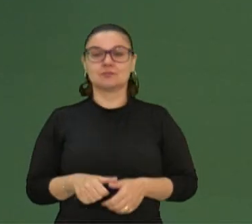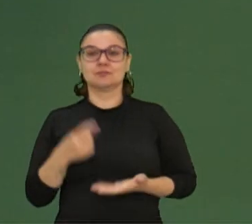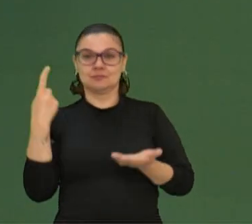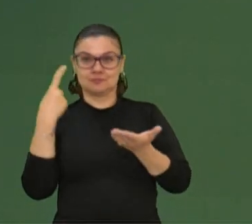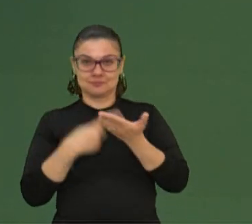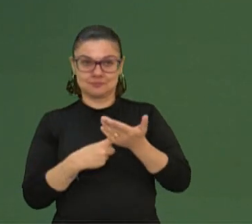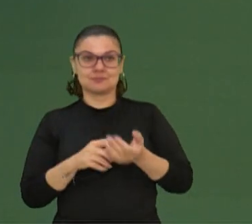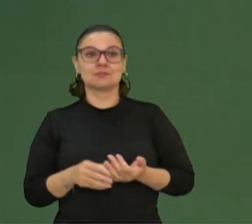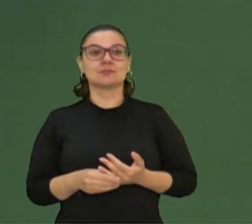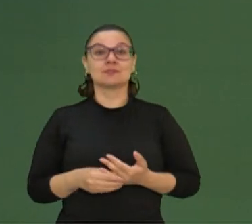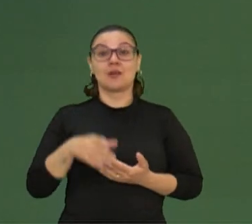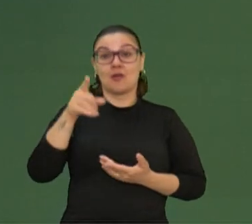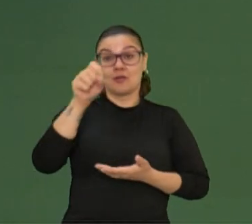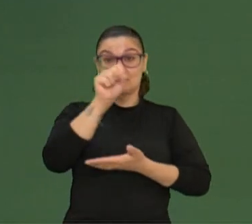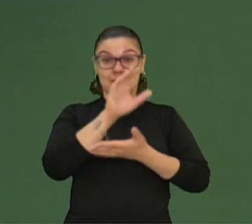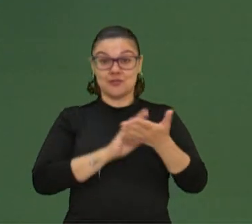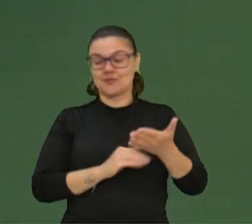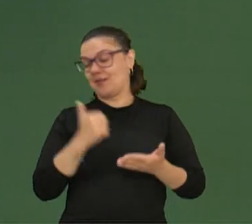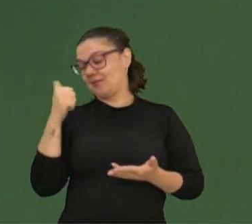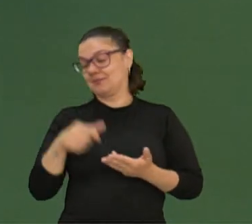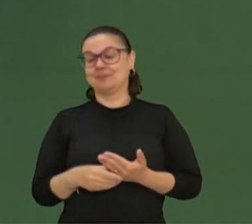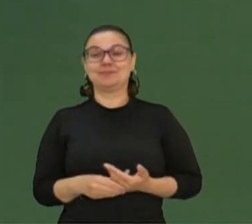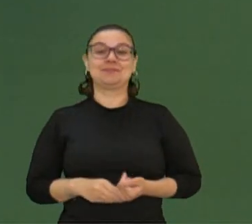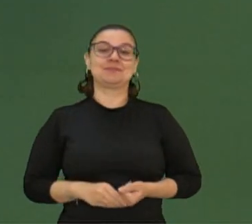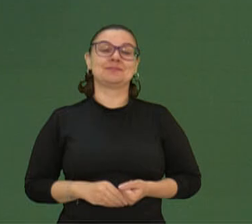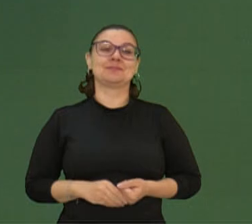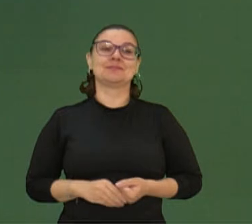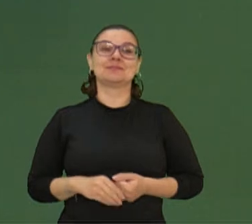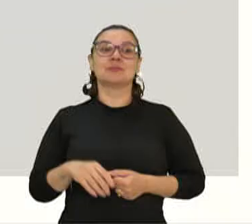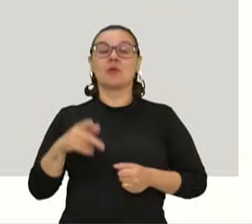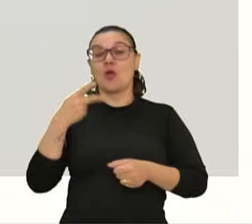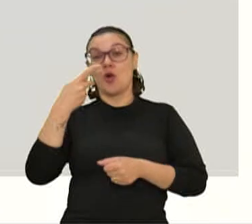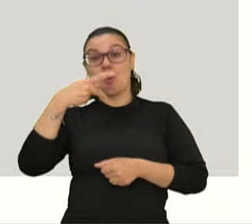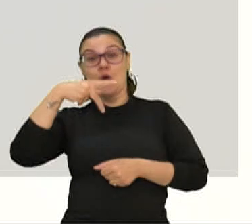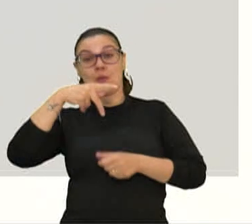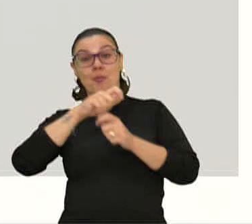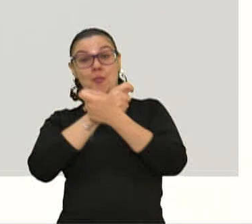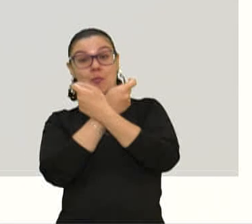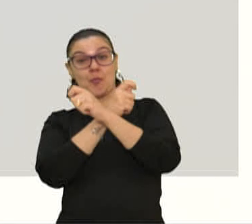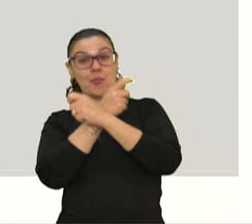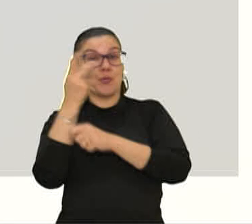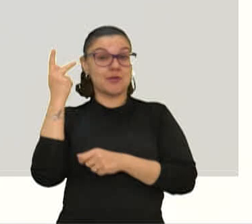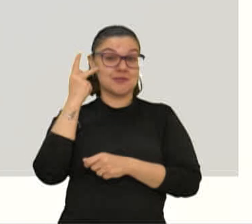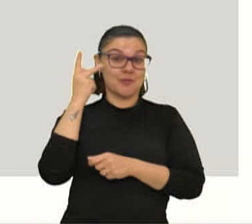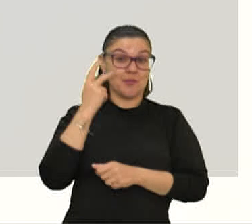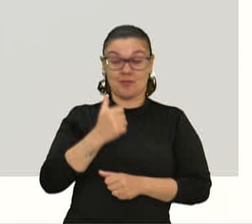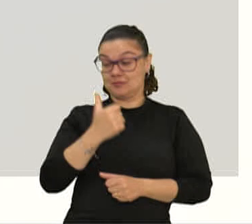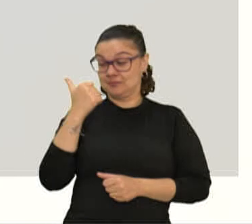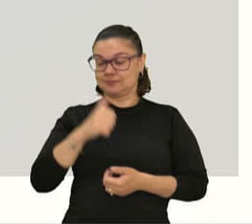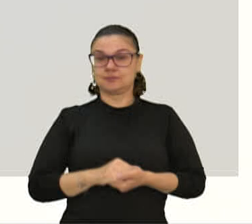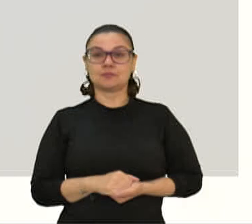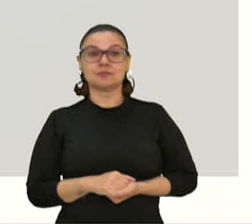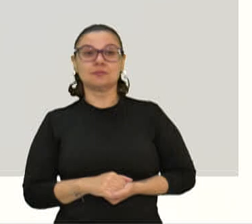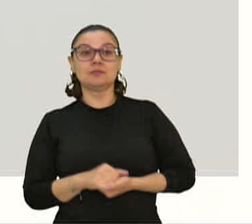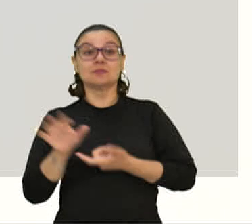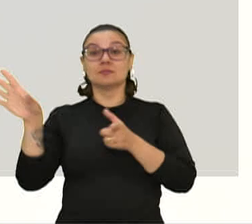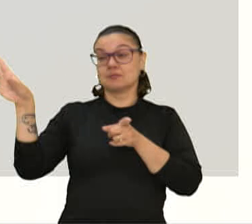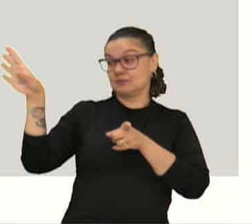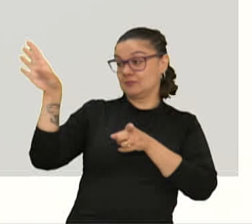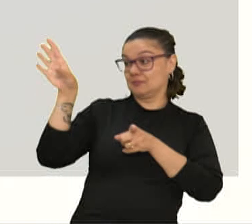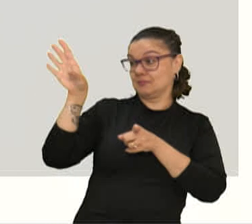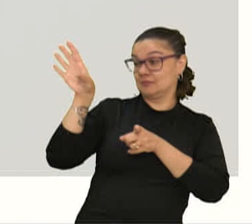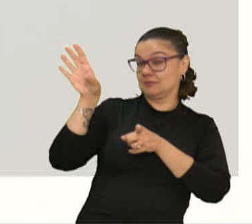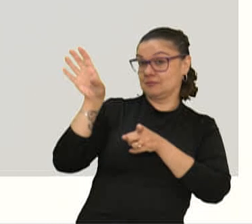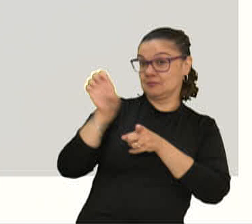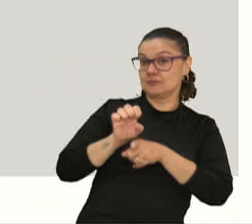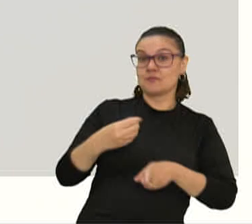Combinado? Aí é para você se divertir. PUC de São Paulo. A propriedade de captar vida na luz que